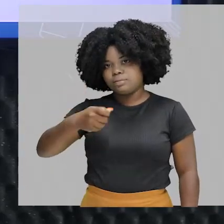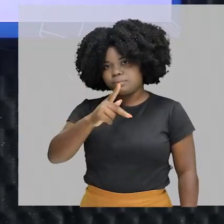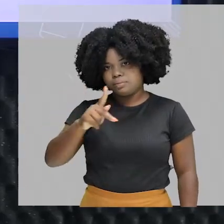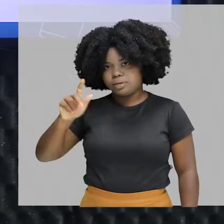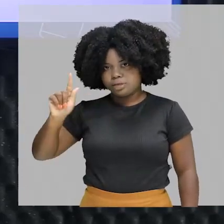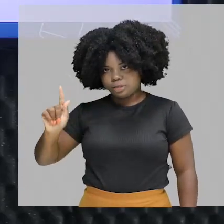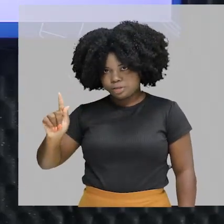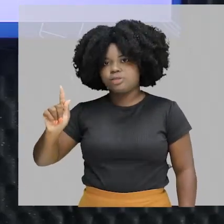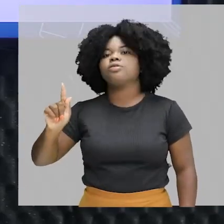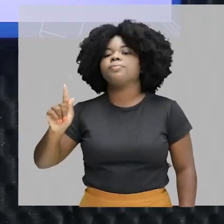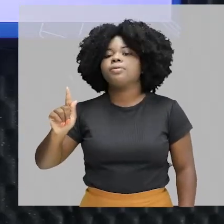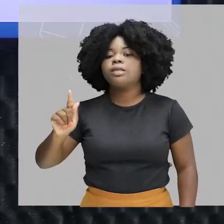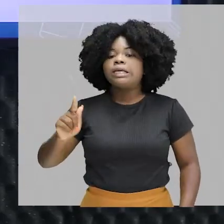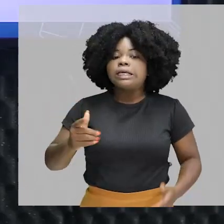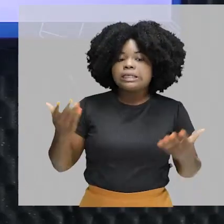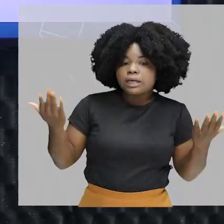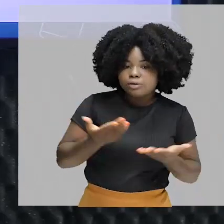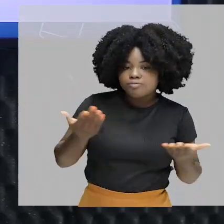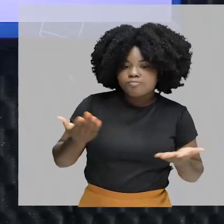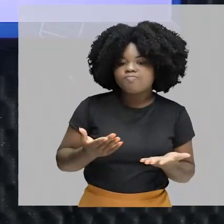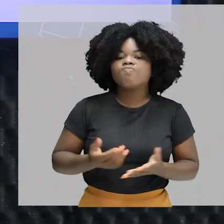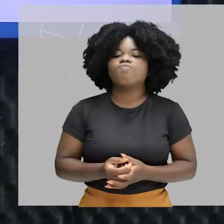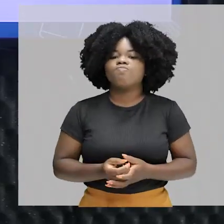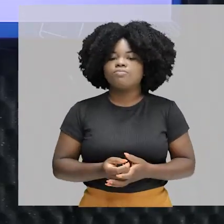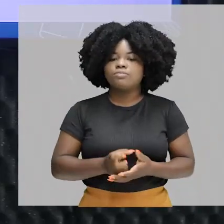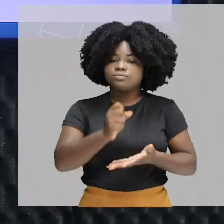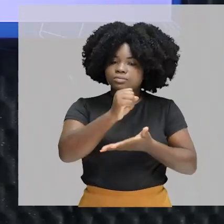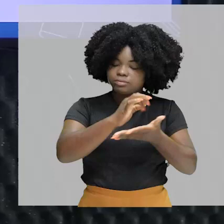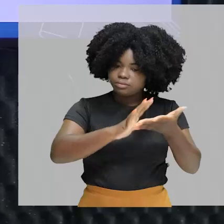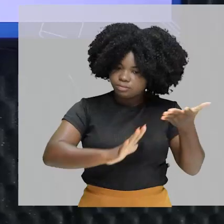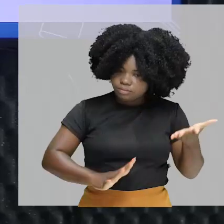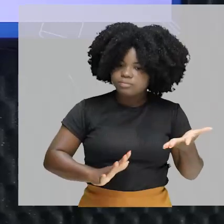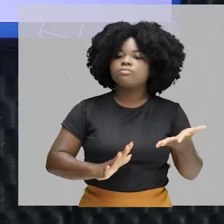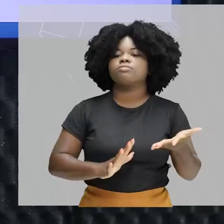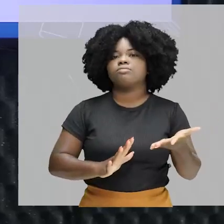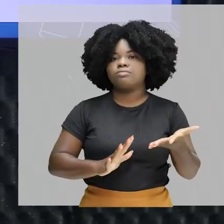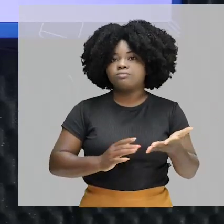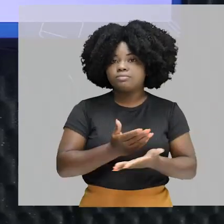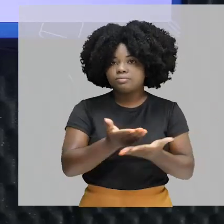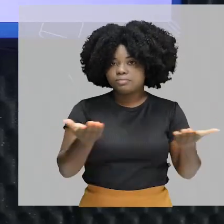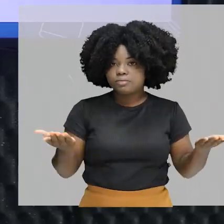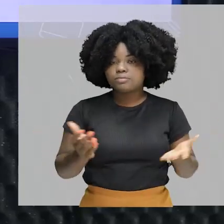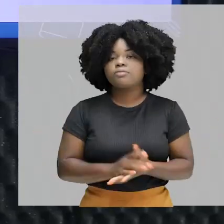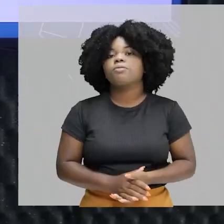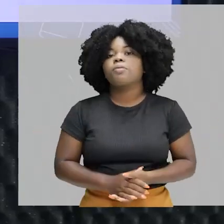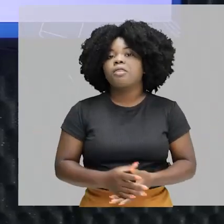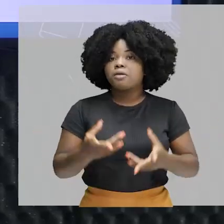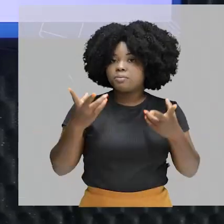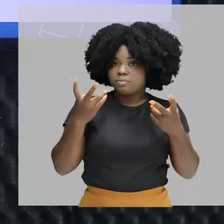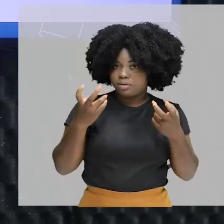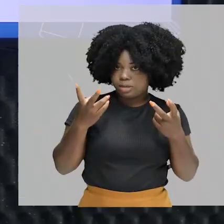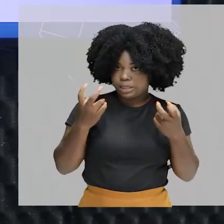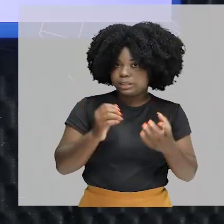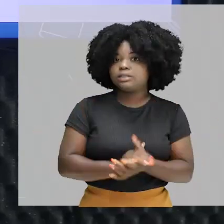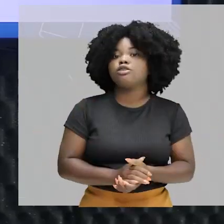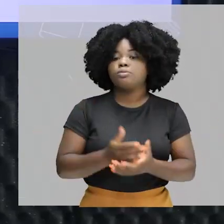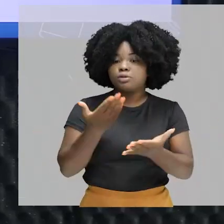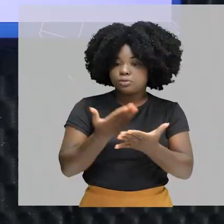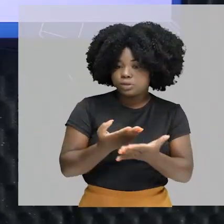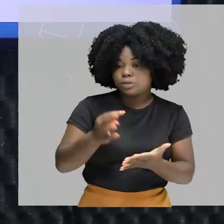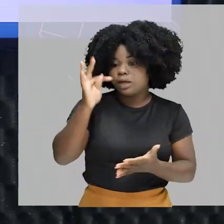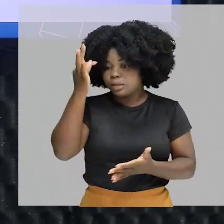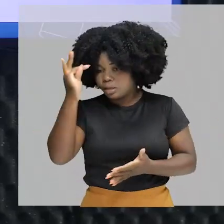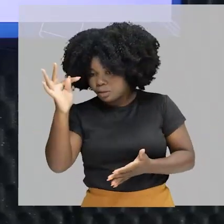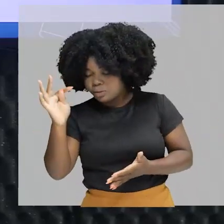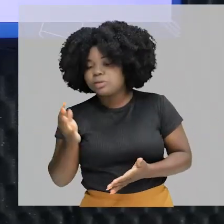estamos na parte 3 de exercícios comentados. Veja, o nosso estudo das progressões já foi iniciado,